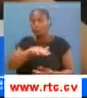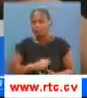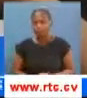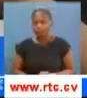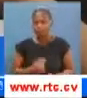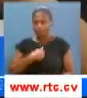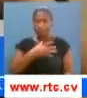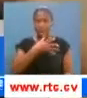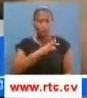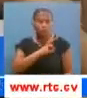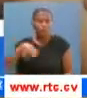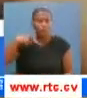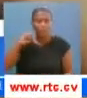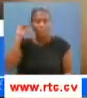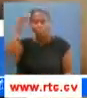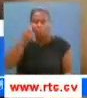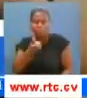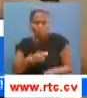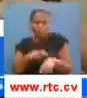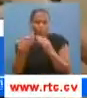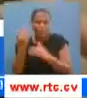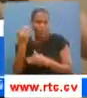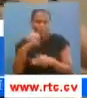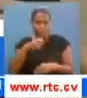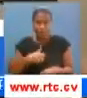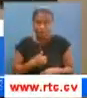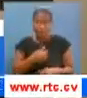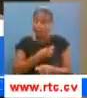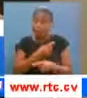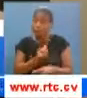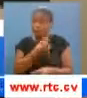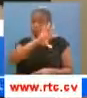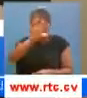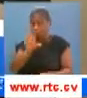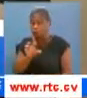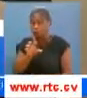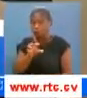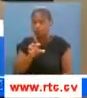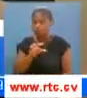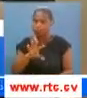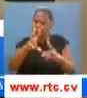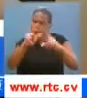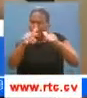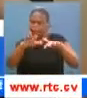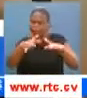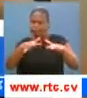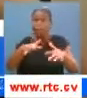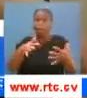Presidente da República há bocado que Cabo Verde, apesar de ser um país